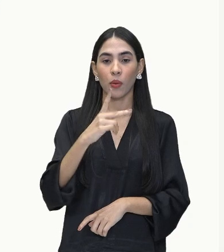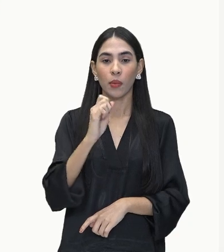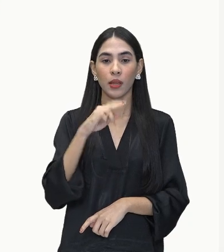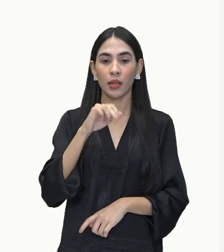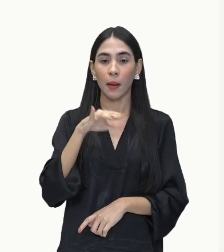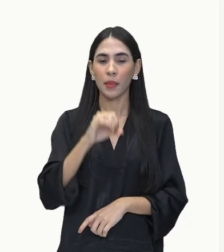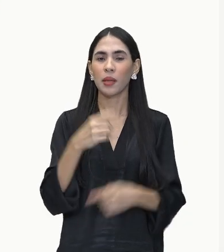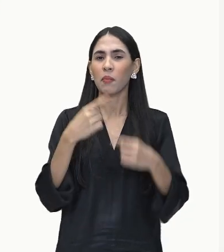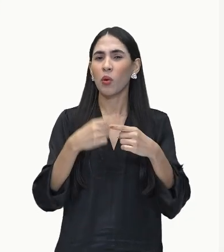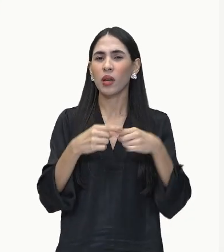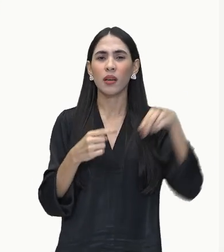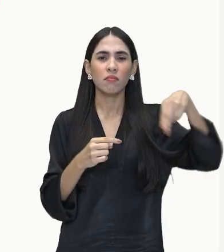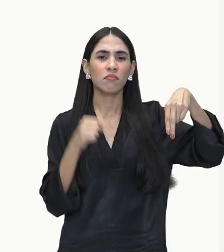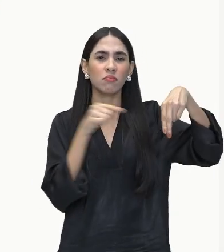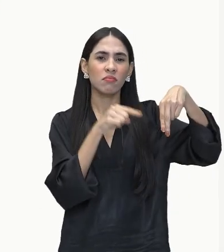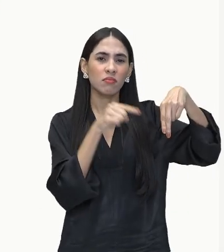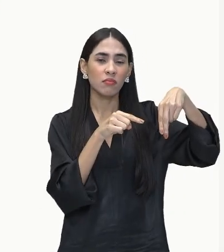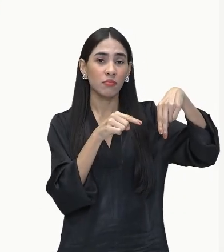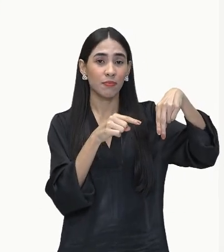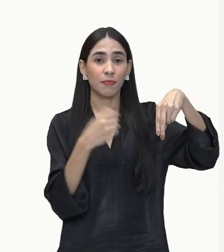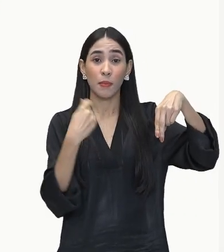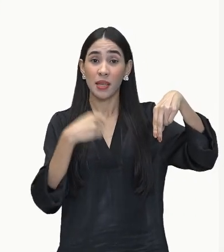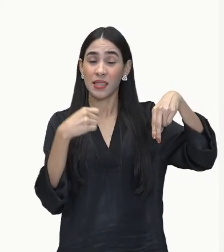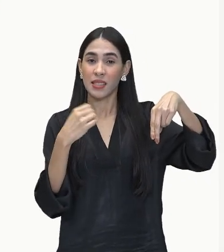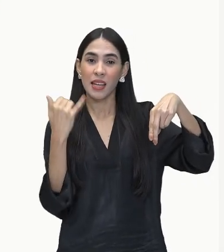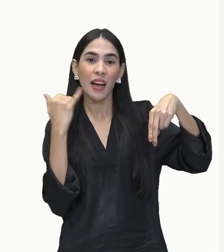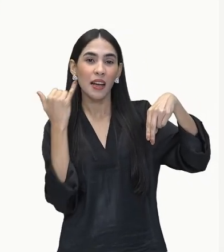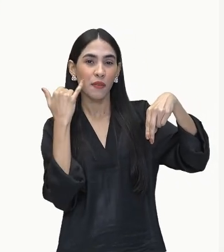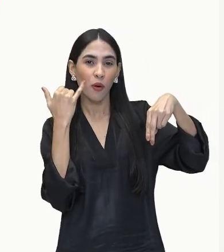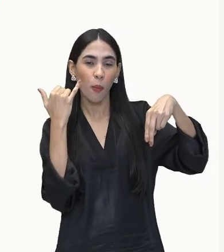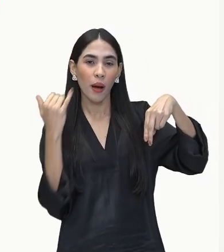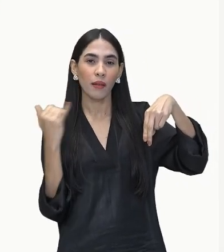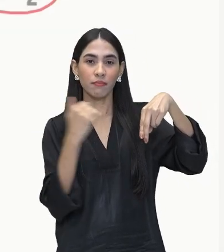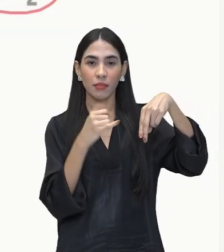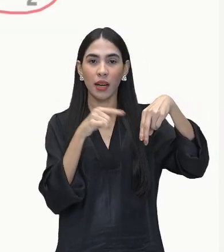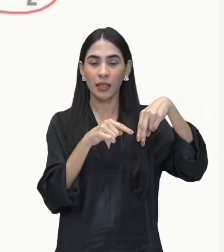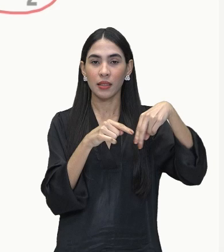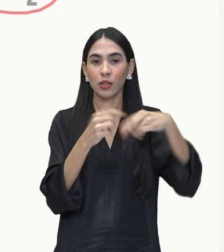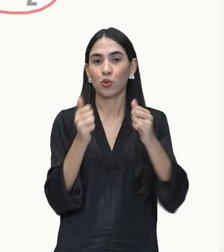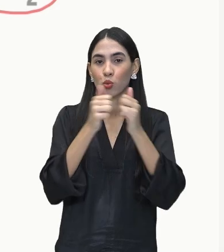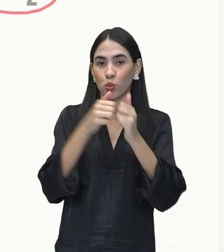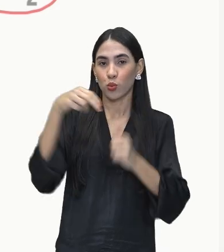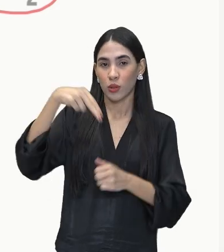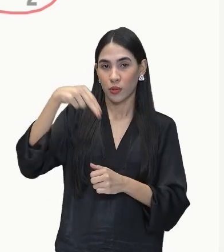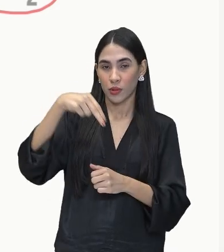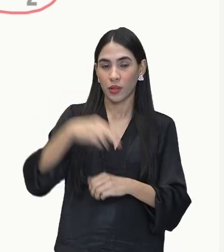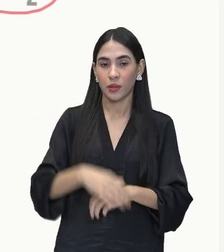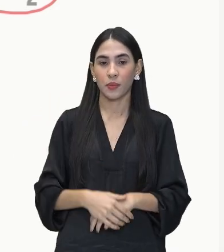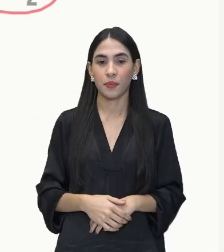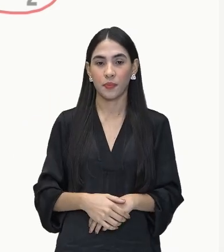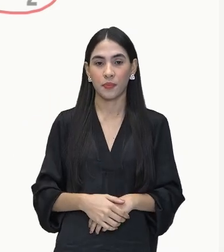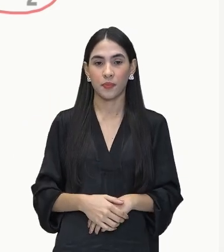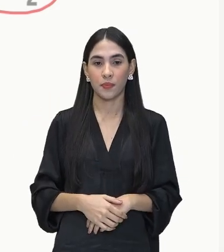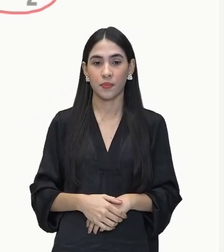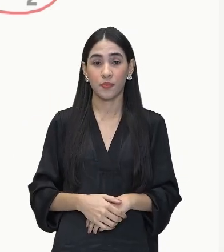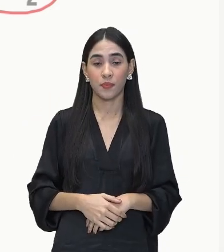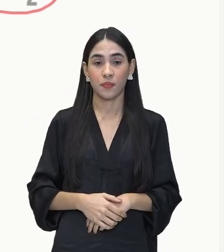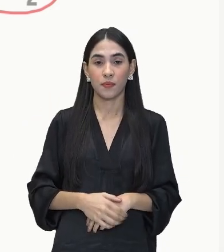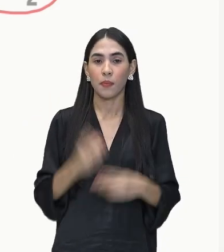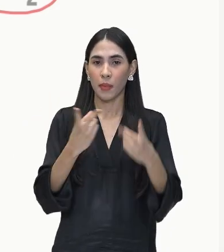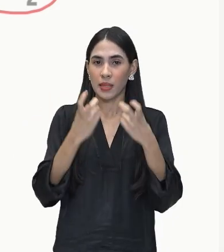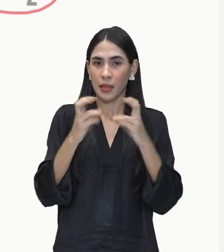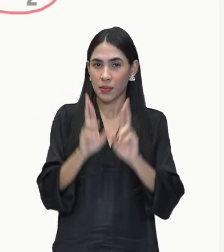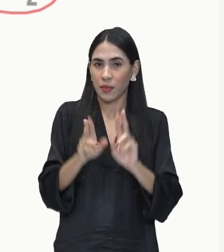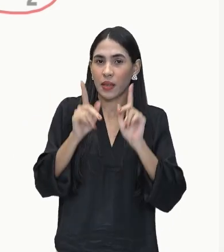Para dizer que o metil está aqui no nitrogênio. E não, vou retornar ao exemplo anterior, e não está na cadeia principal.